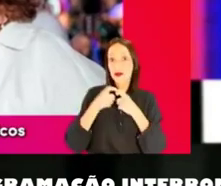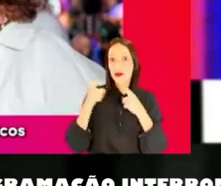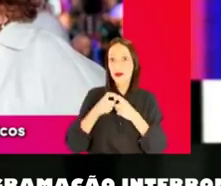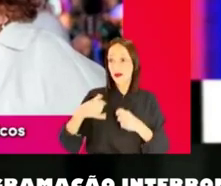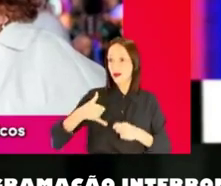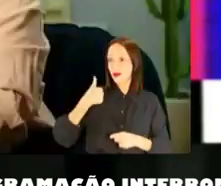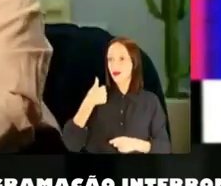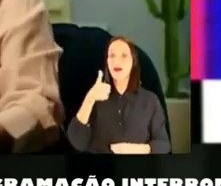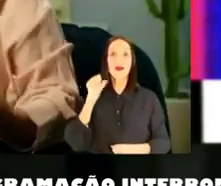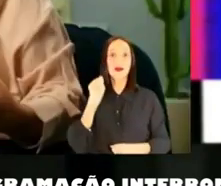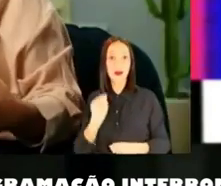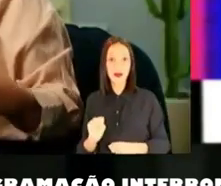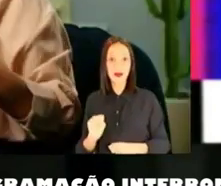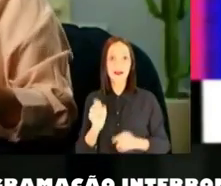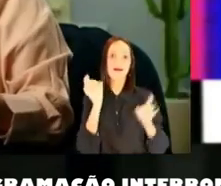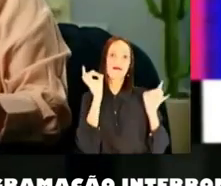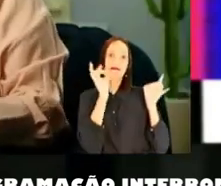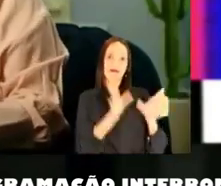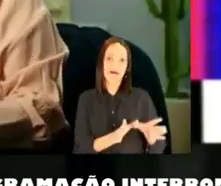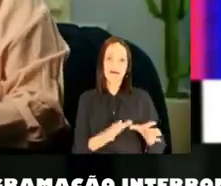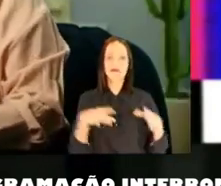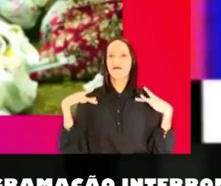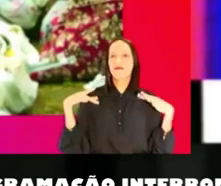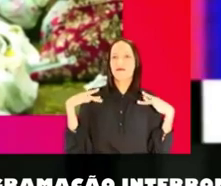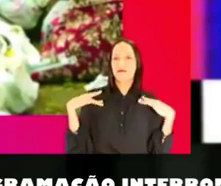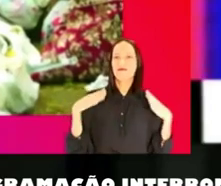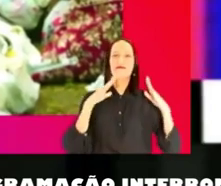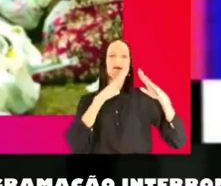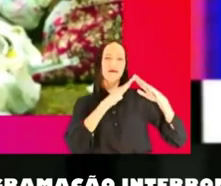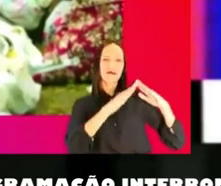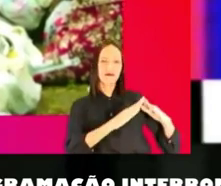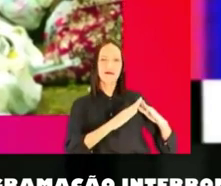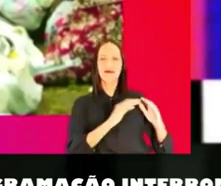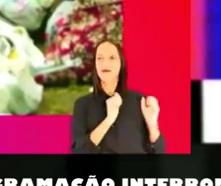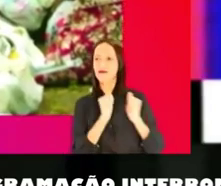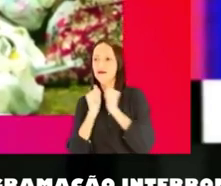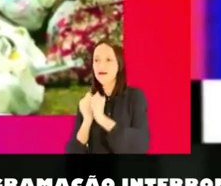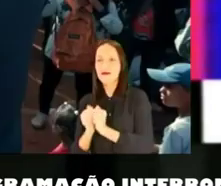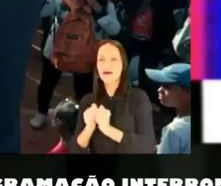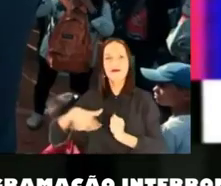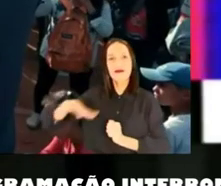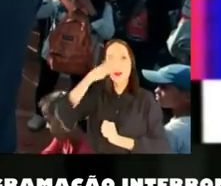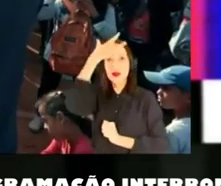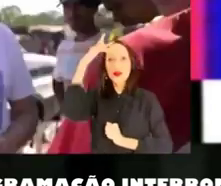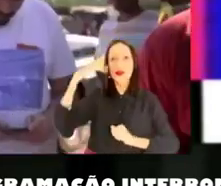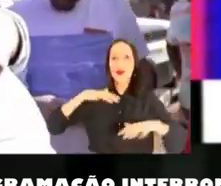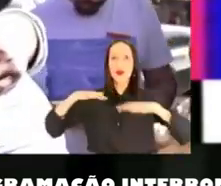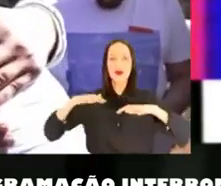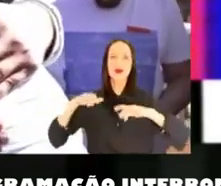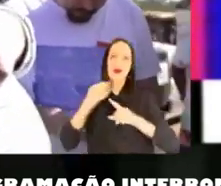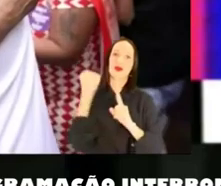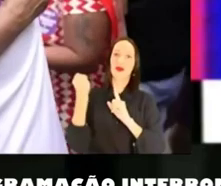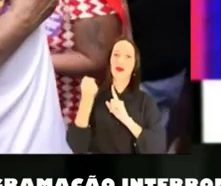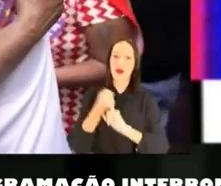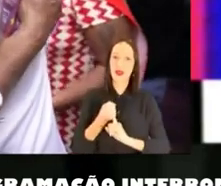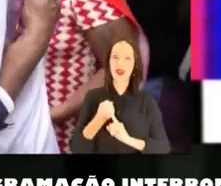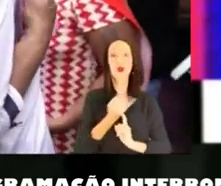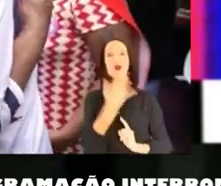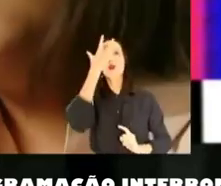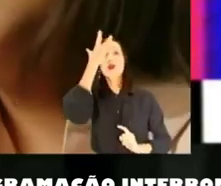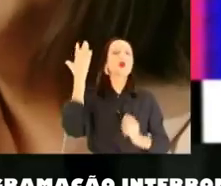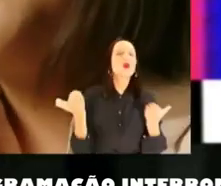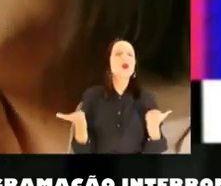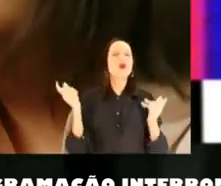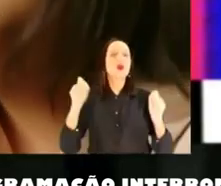filha de médicos, que aos 18 anos abre mão do conforto de um lar para ir morar junto com pessoas de movimento